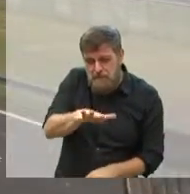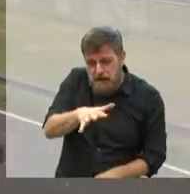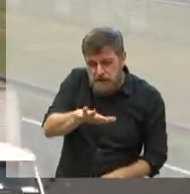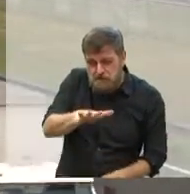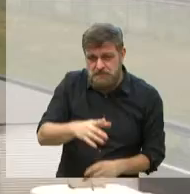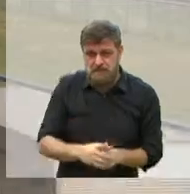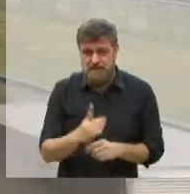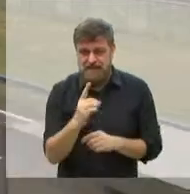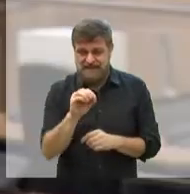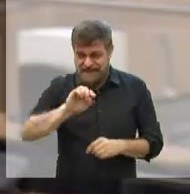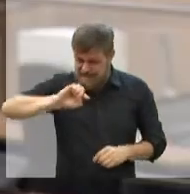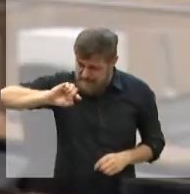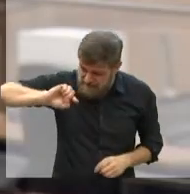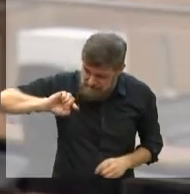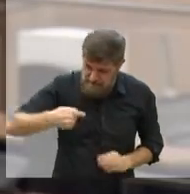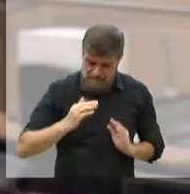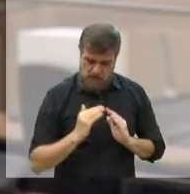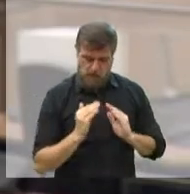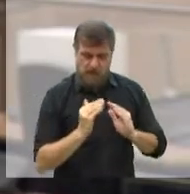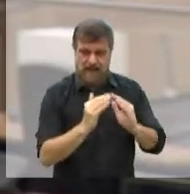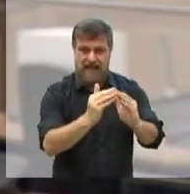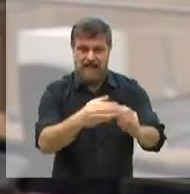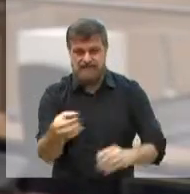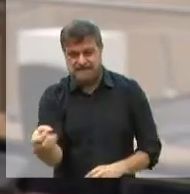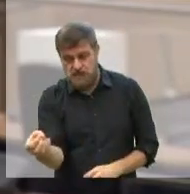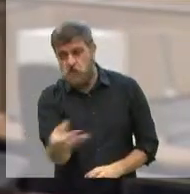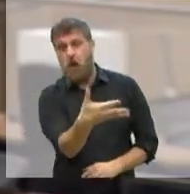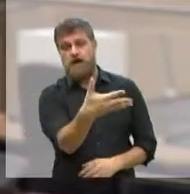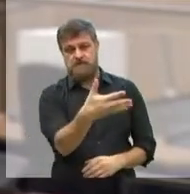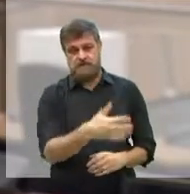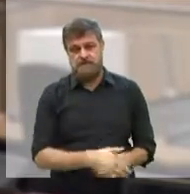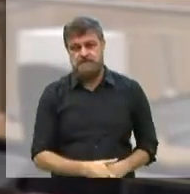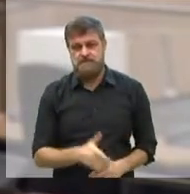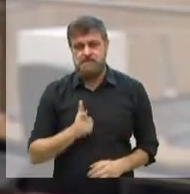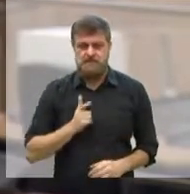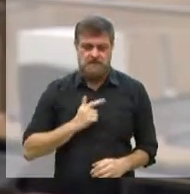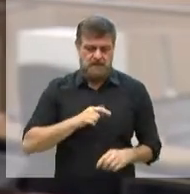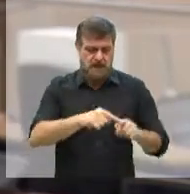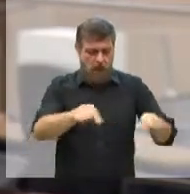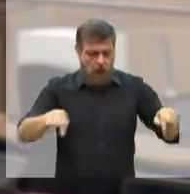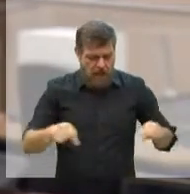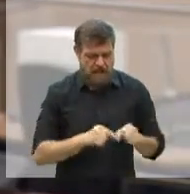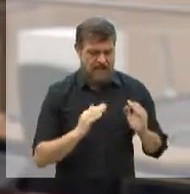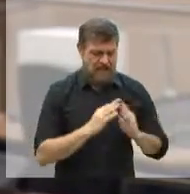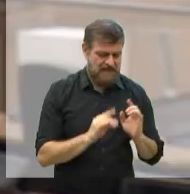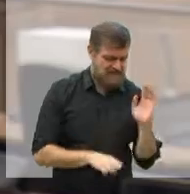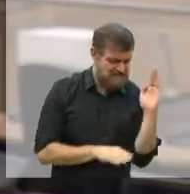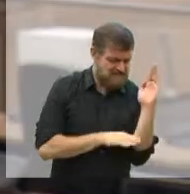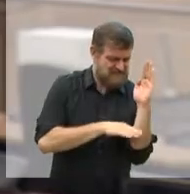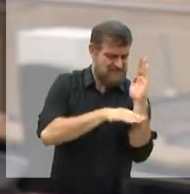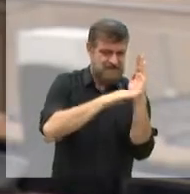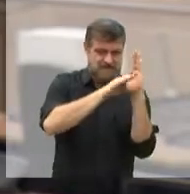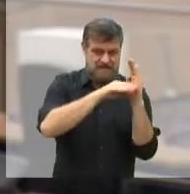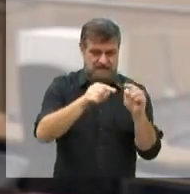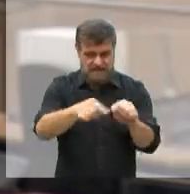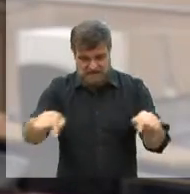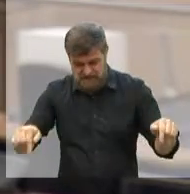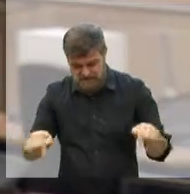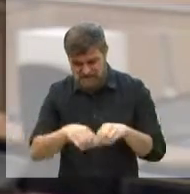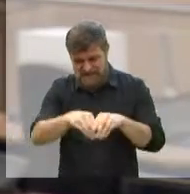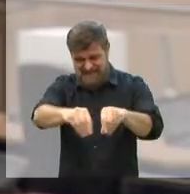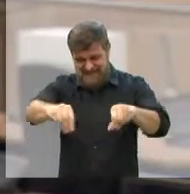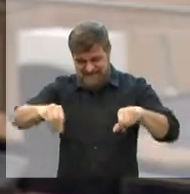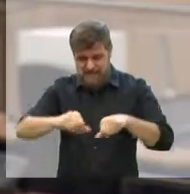aproximadamente 10 mil novas unidades habitacionais, novas, entre lotes, apartamentos e